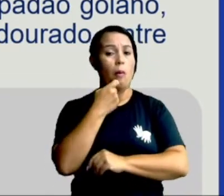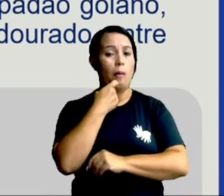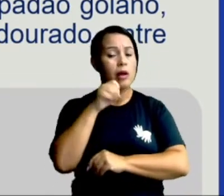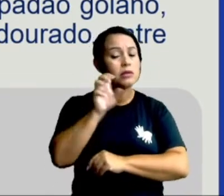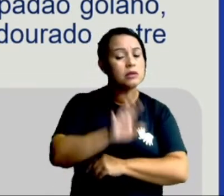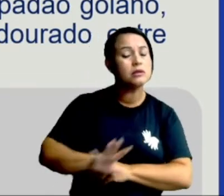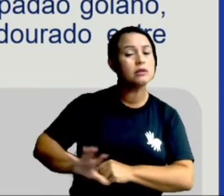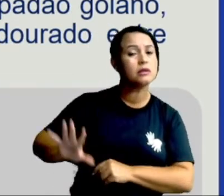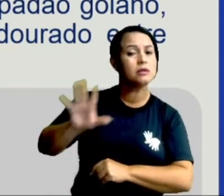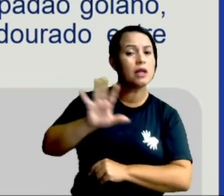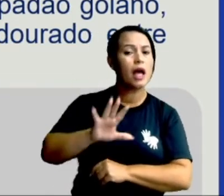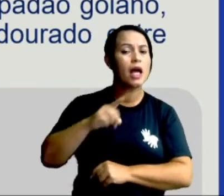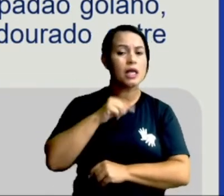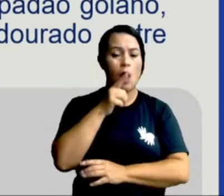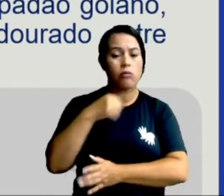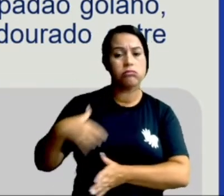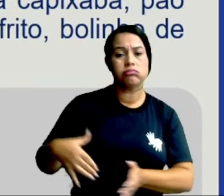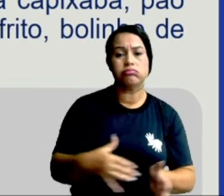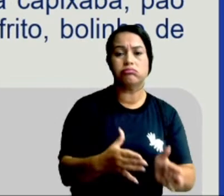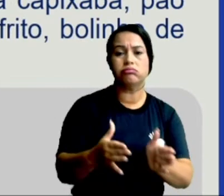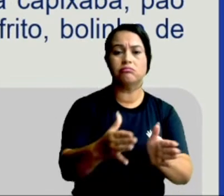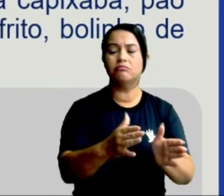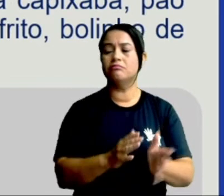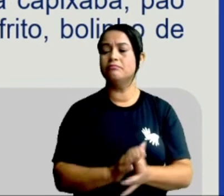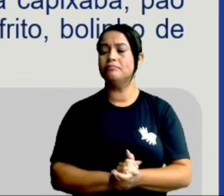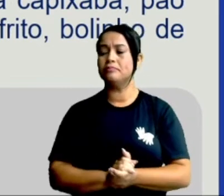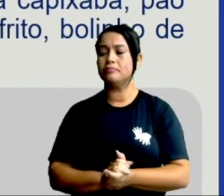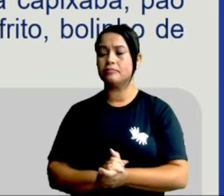naquela região que compreende o Pantanal.